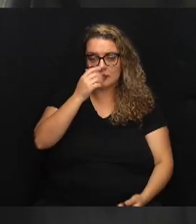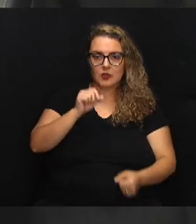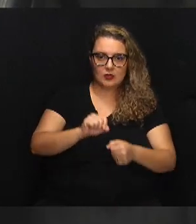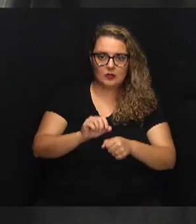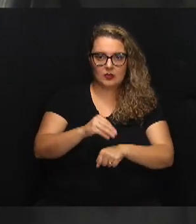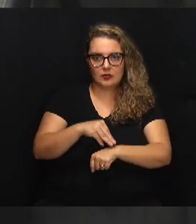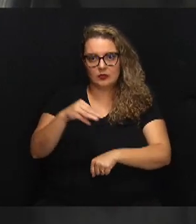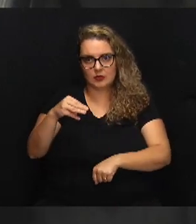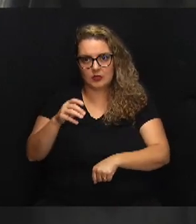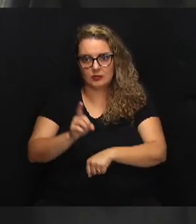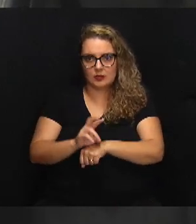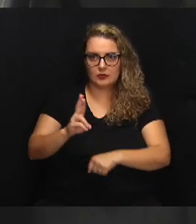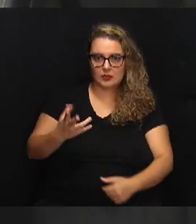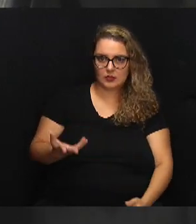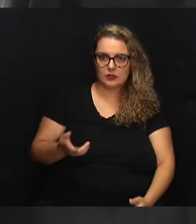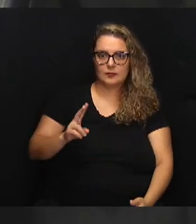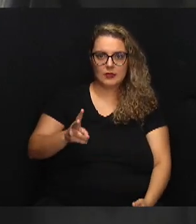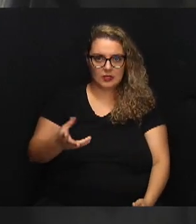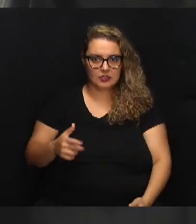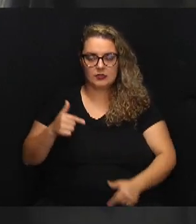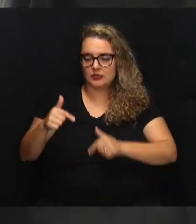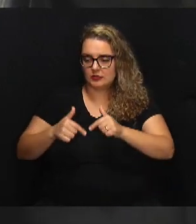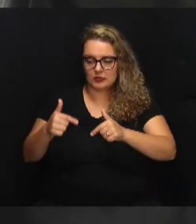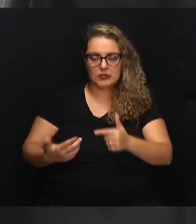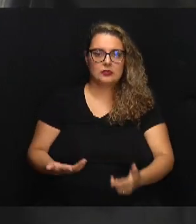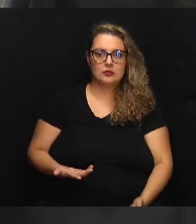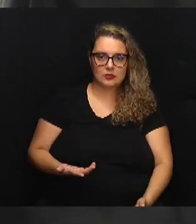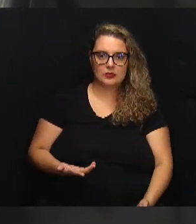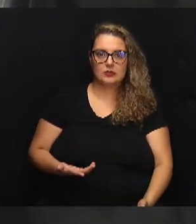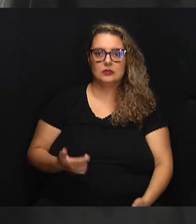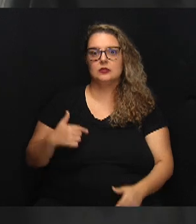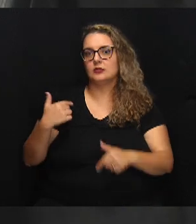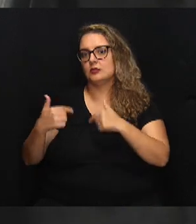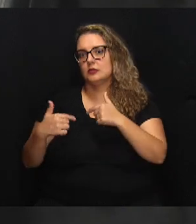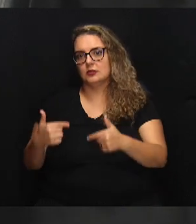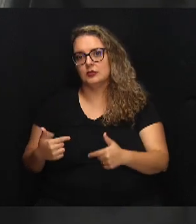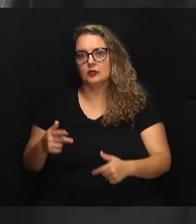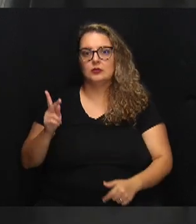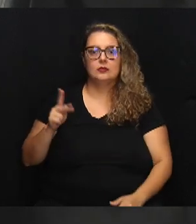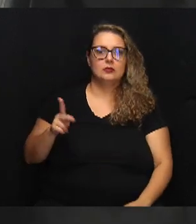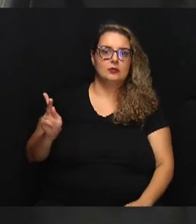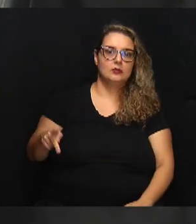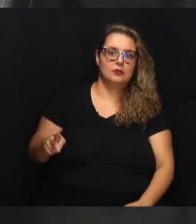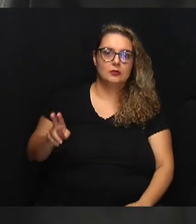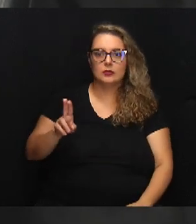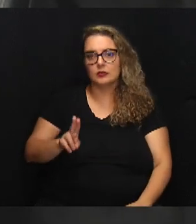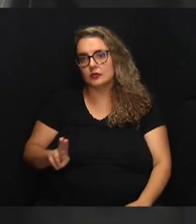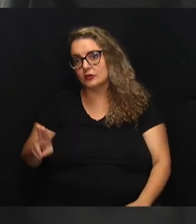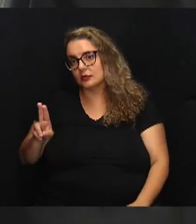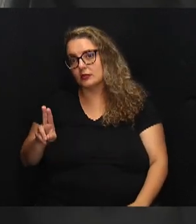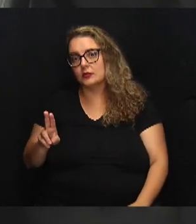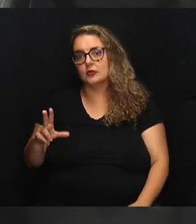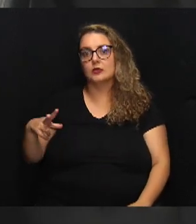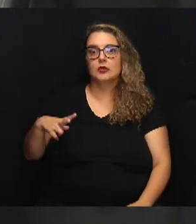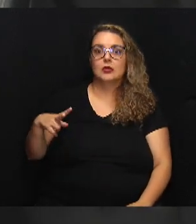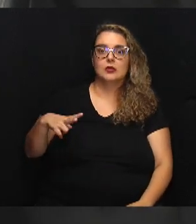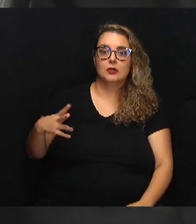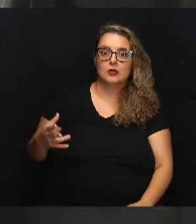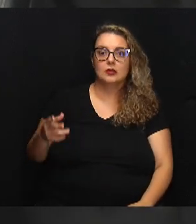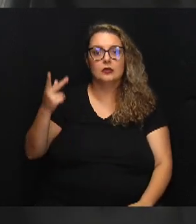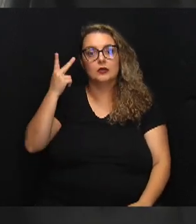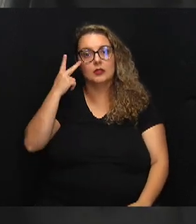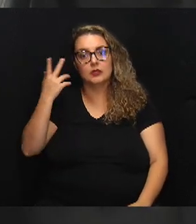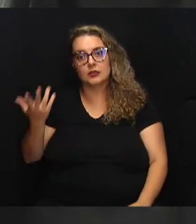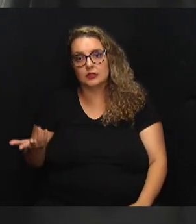fazer o doutorado, mas sempre trabalhando, né? Então eu trabalhei como professor de universidade privada em São